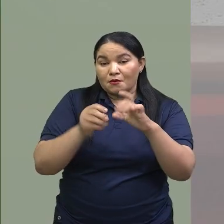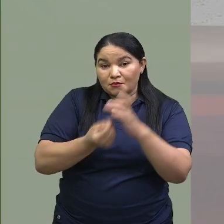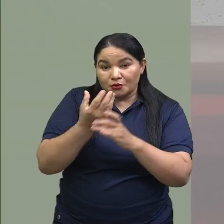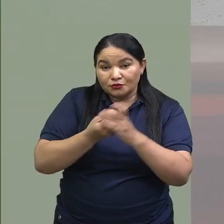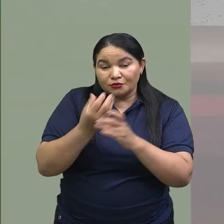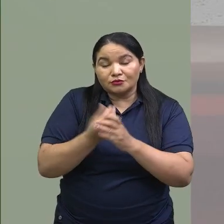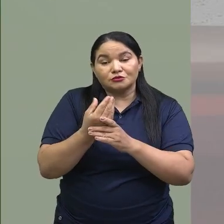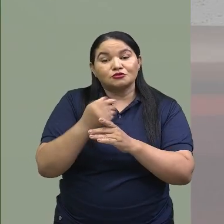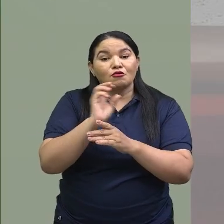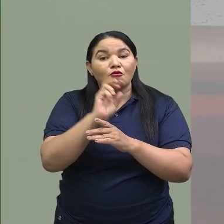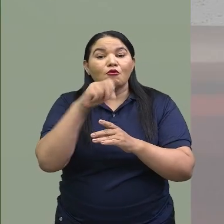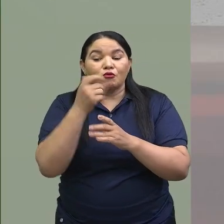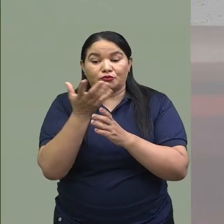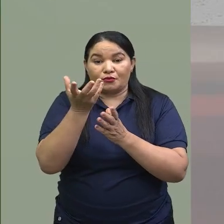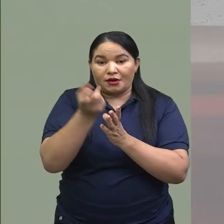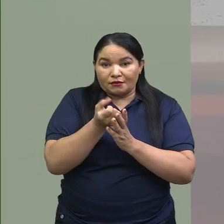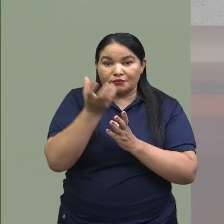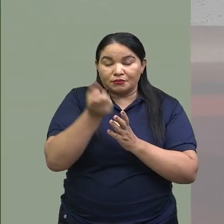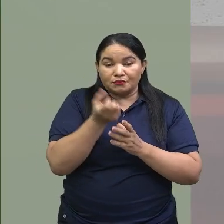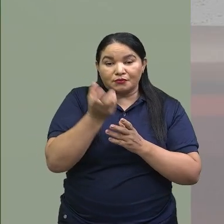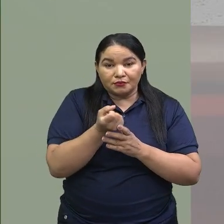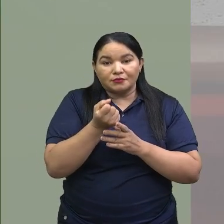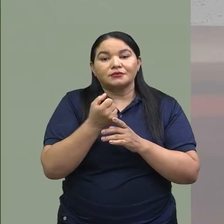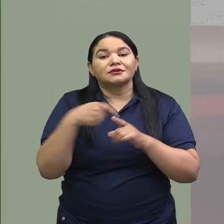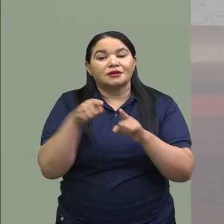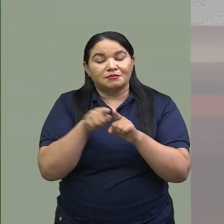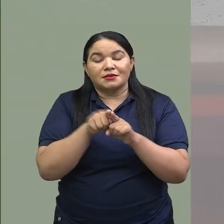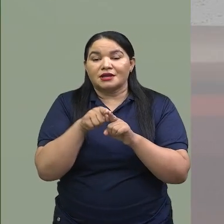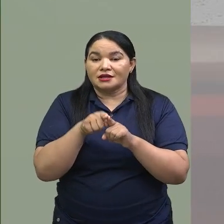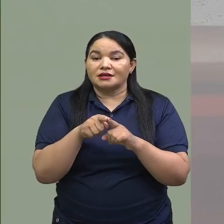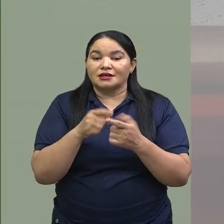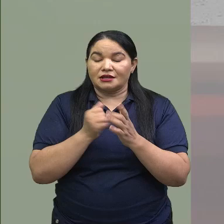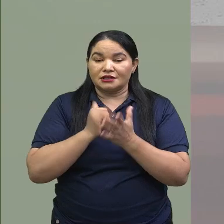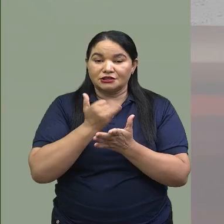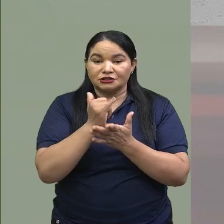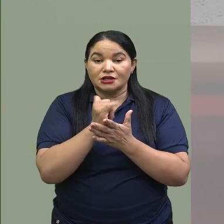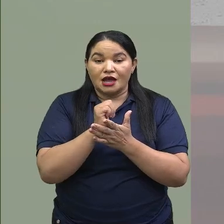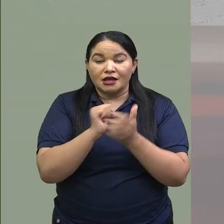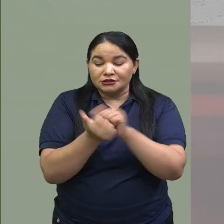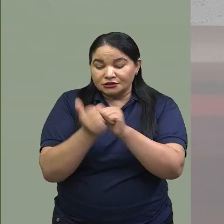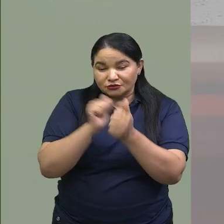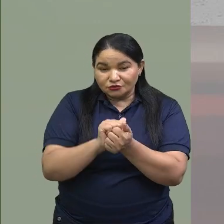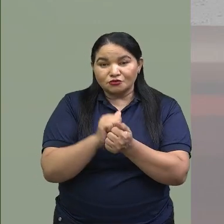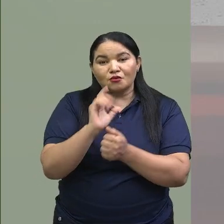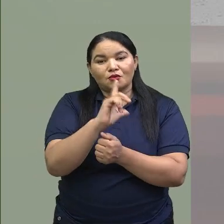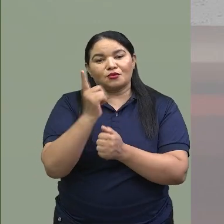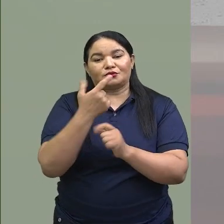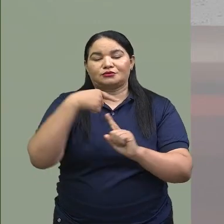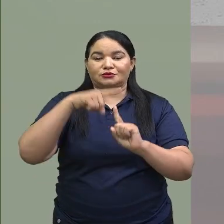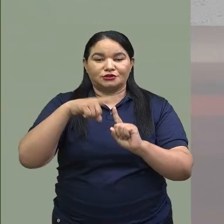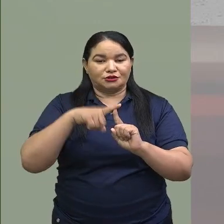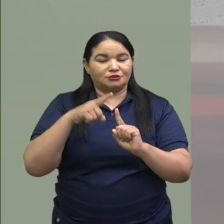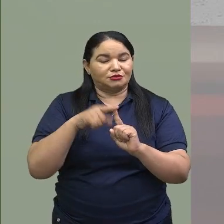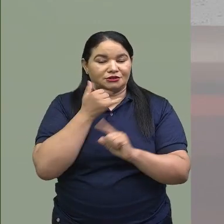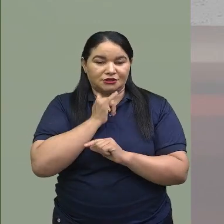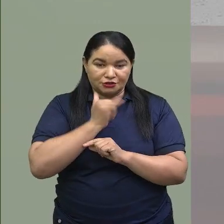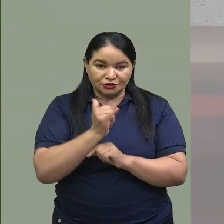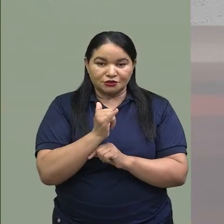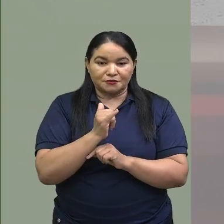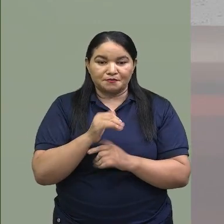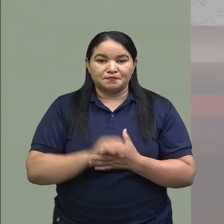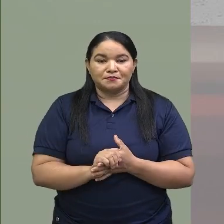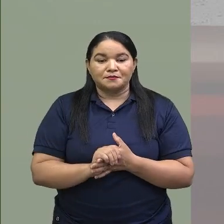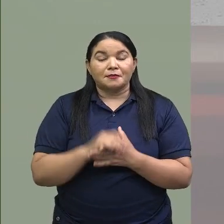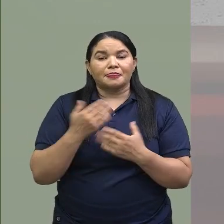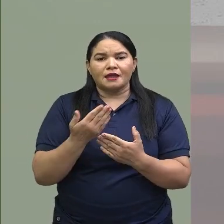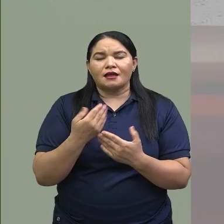outros consomem essa energia, transformando em outras formas úteis de energia. E elas